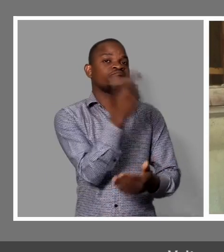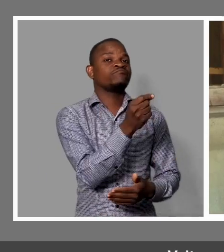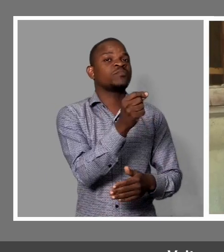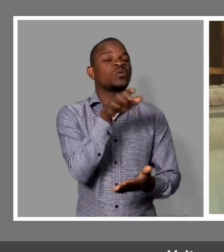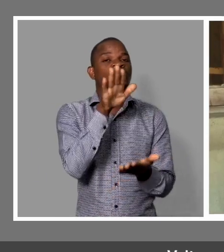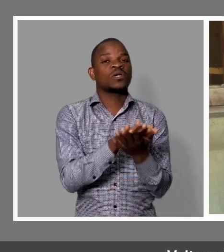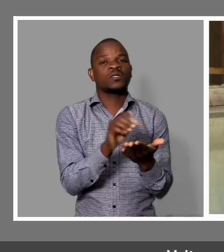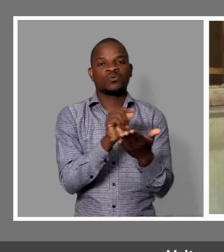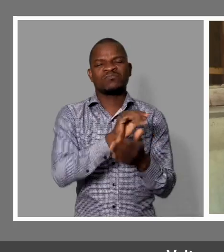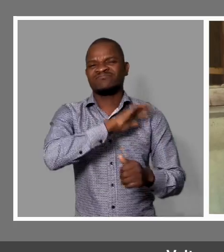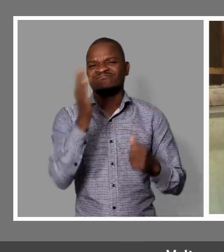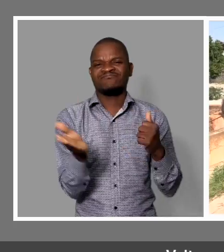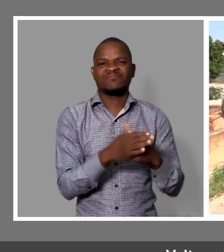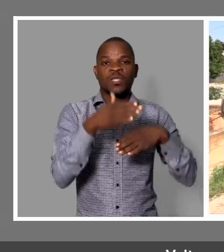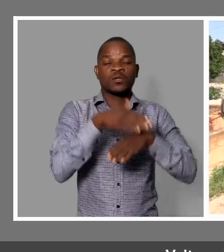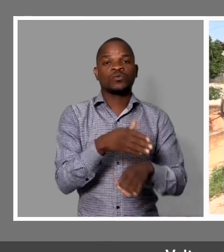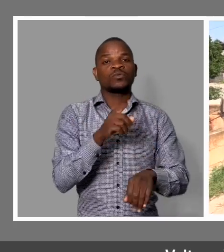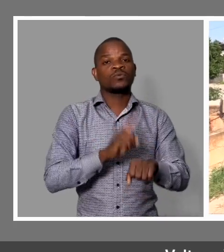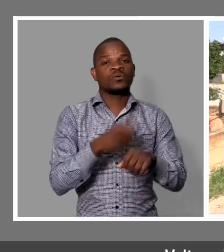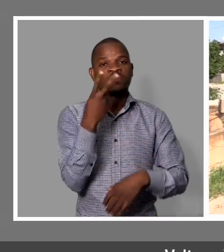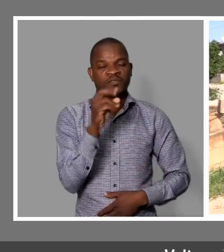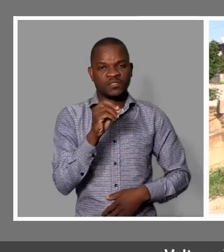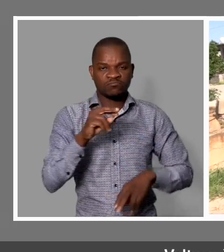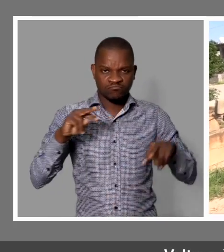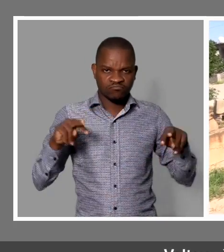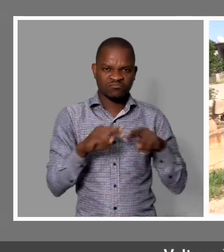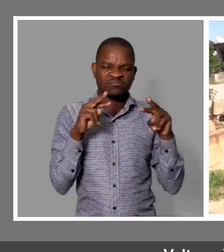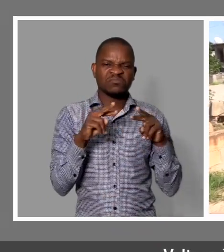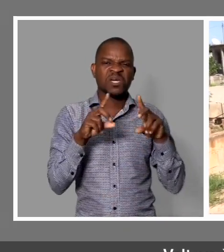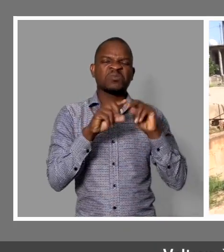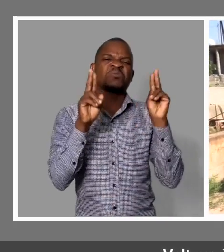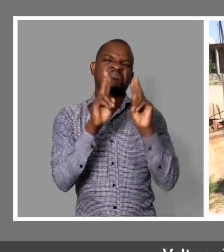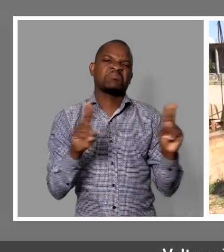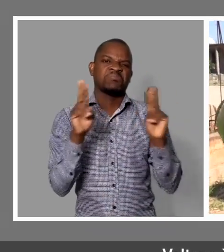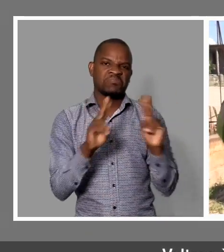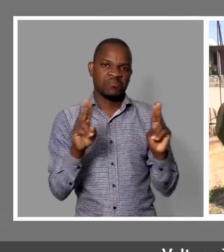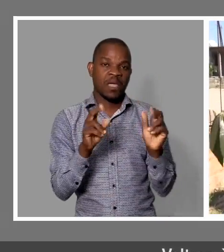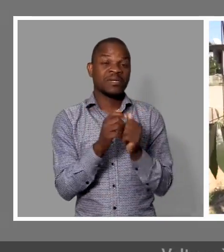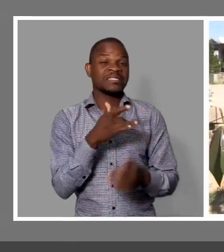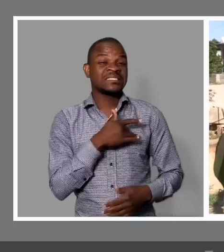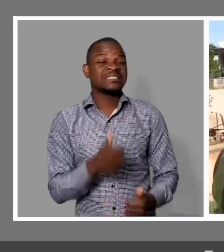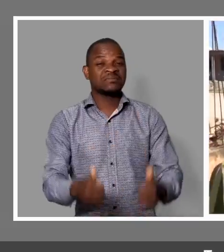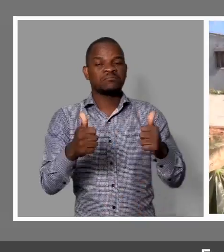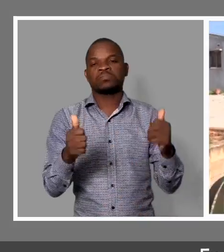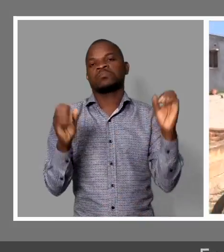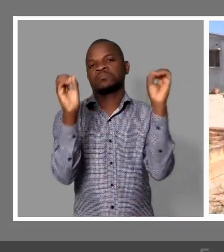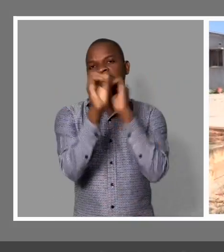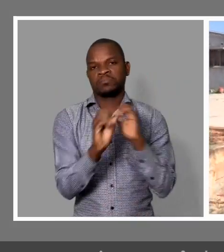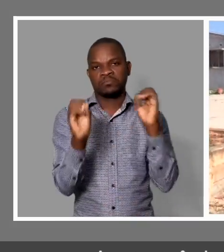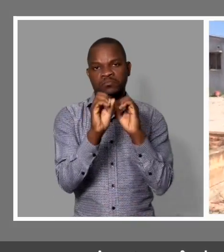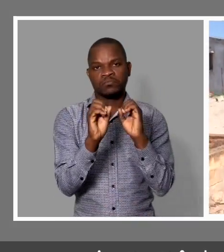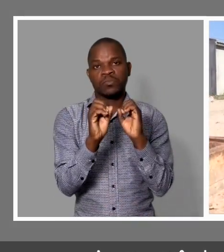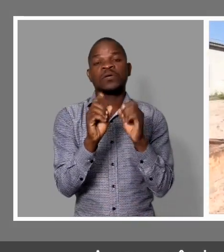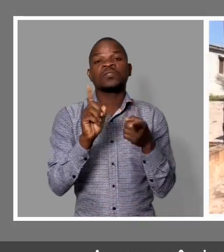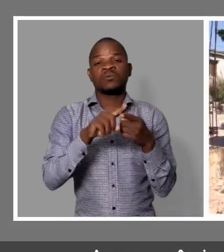voltava 20, só jantava. E o jantar, às vezes, é um jantar muito leve. Eu não me sentia bem.